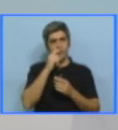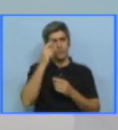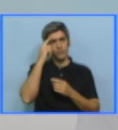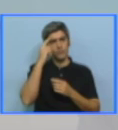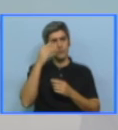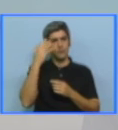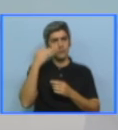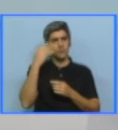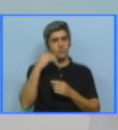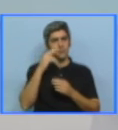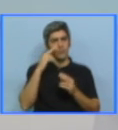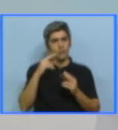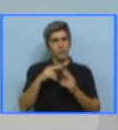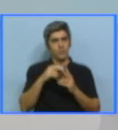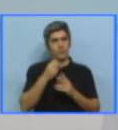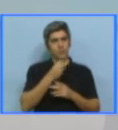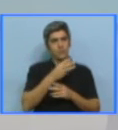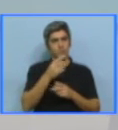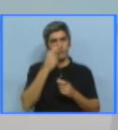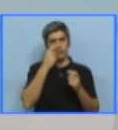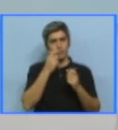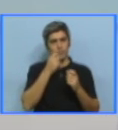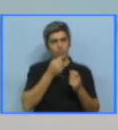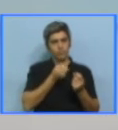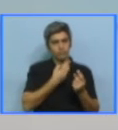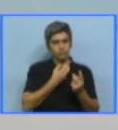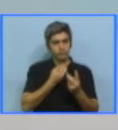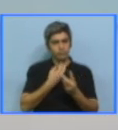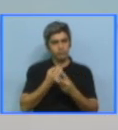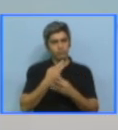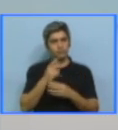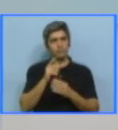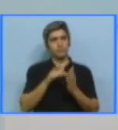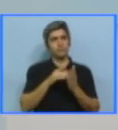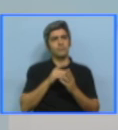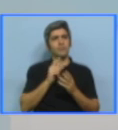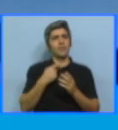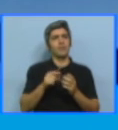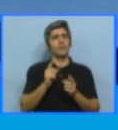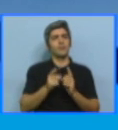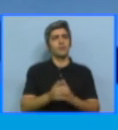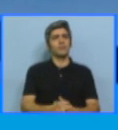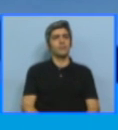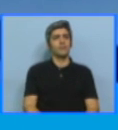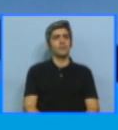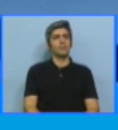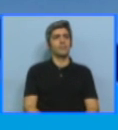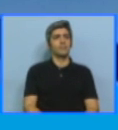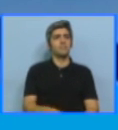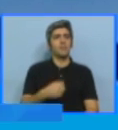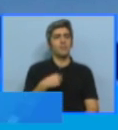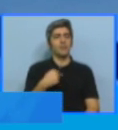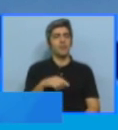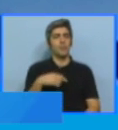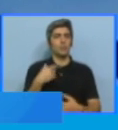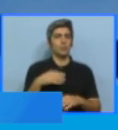partir do encontro com muitas fontes. O que é que tem este livro? Para mim tem de particular